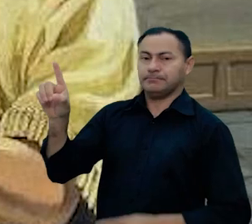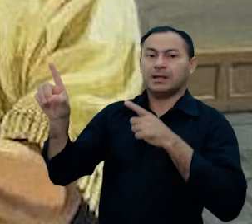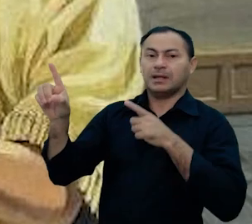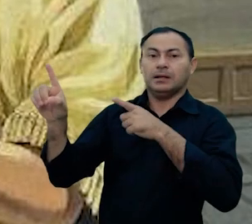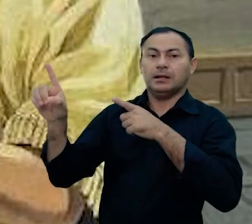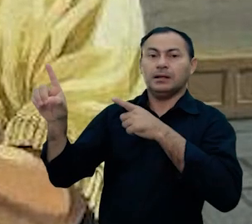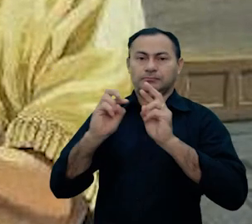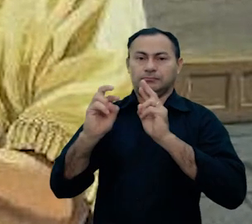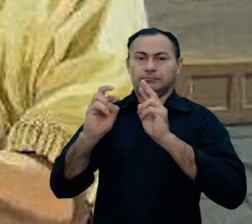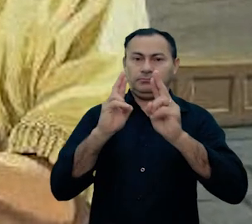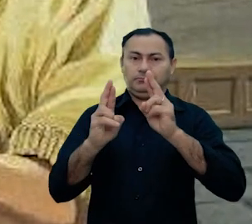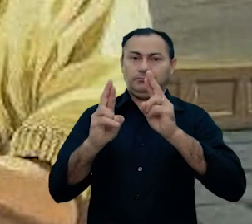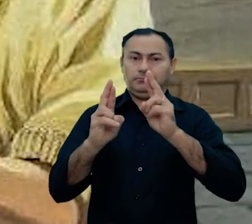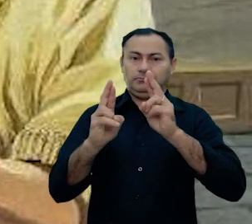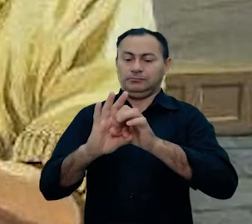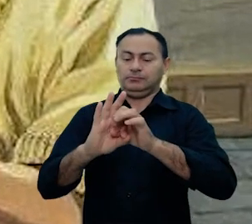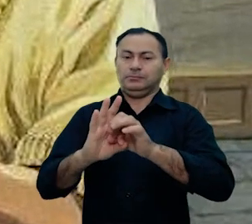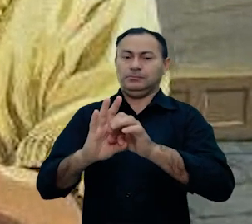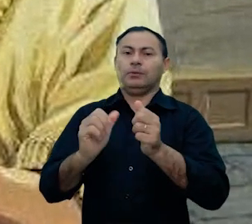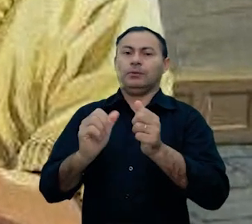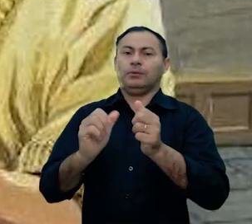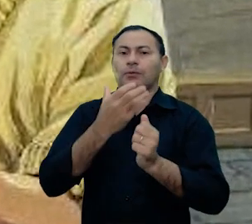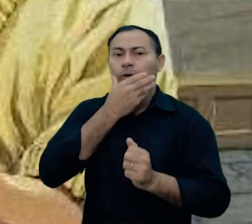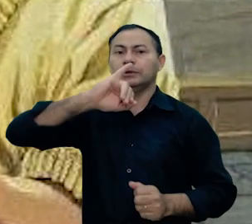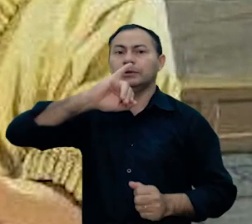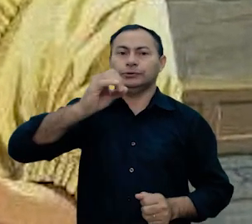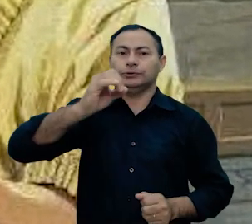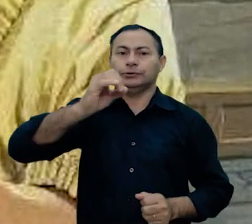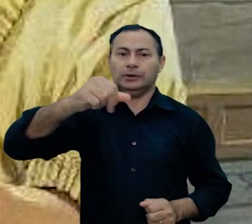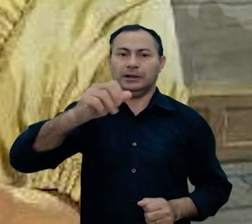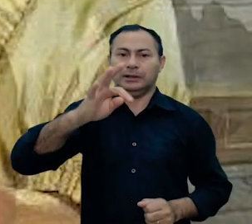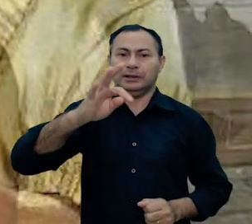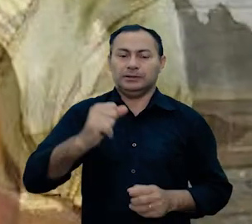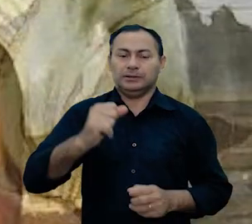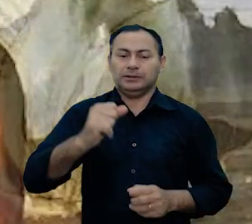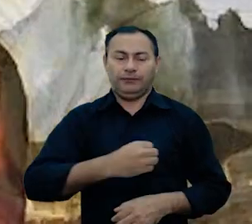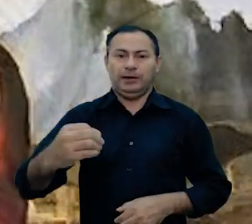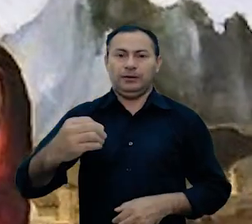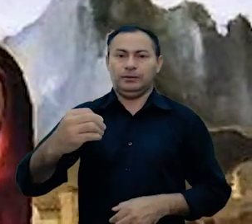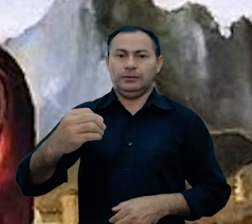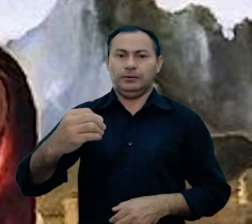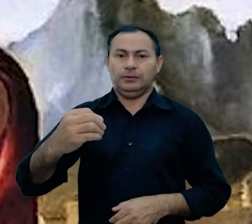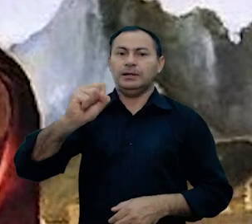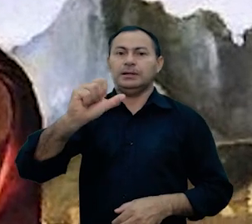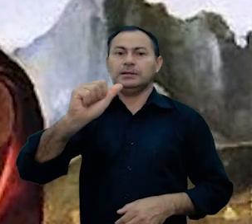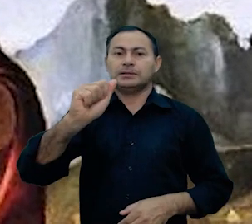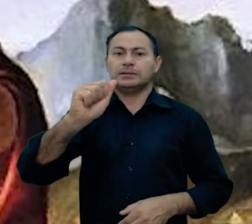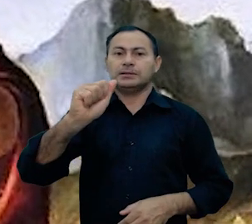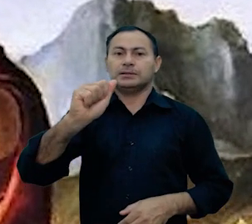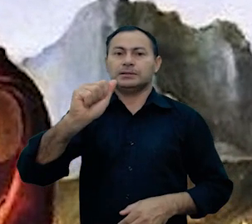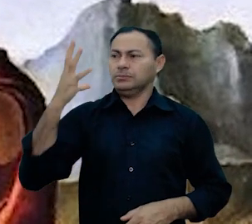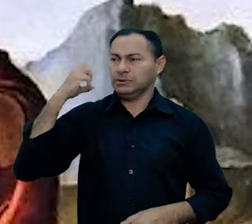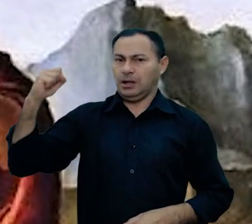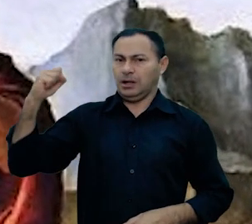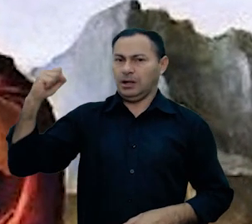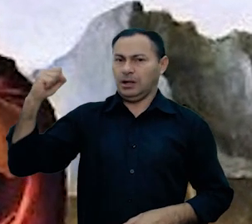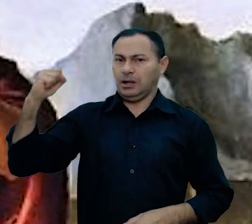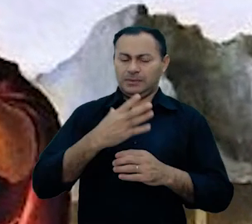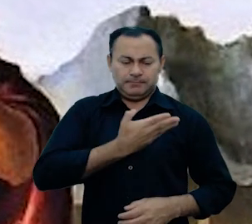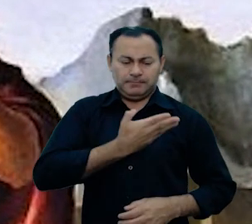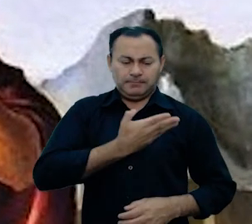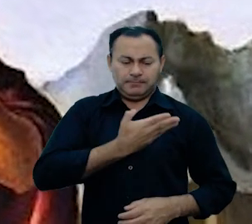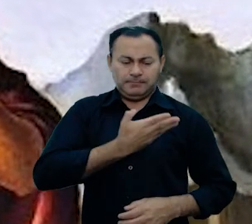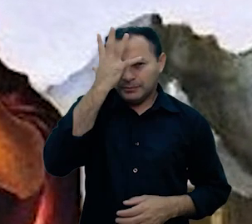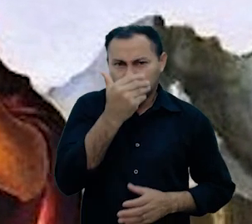um relacionamento muito estreito com Jonatas, filho de Saul. Para mim, essa amizade é um dos exemplos mais bonitos